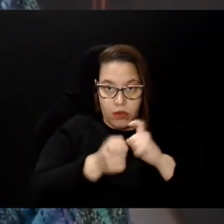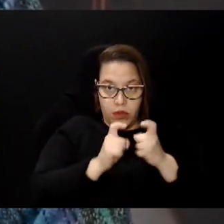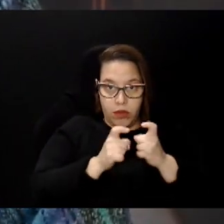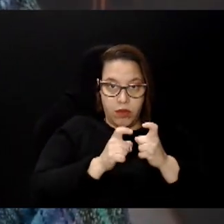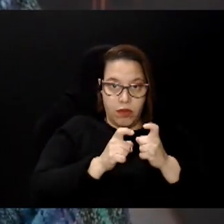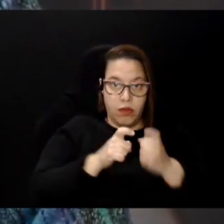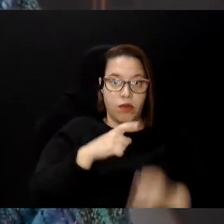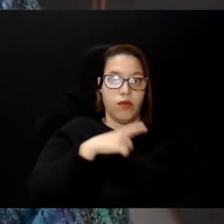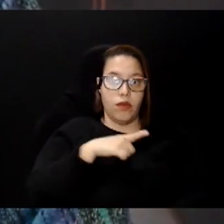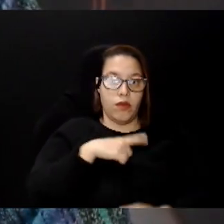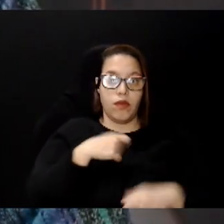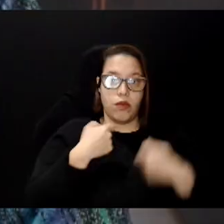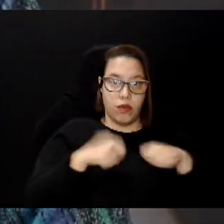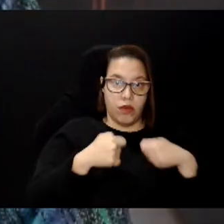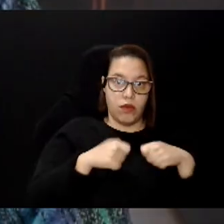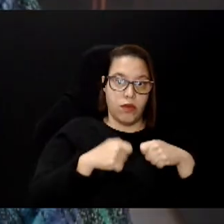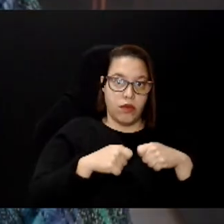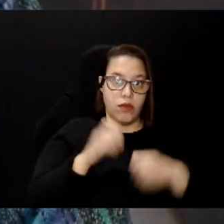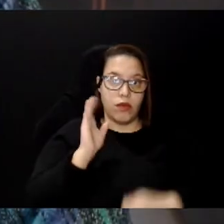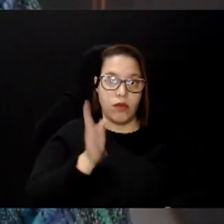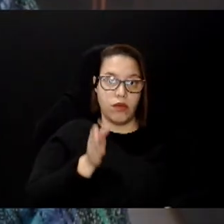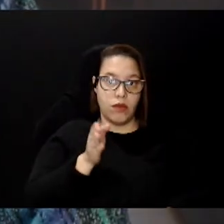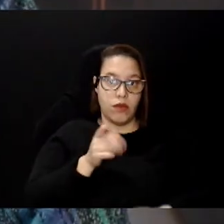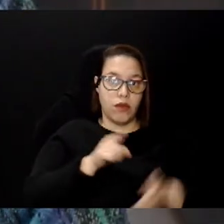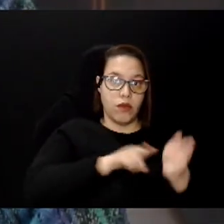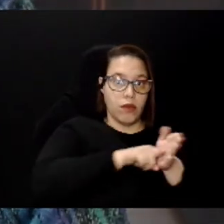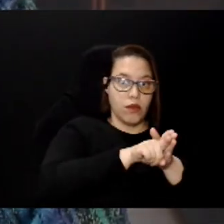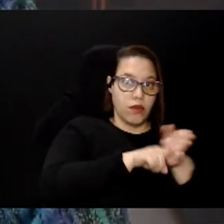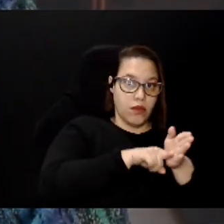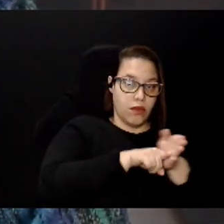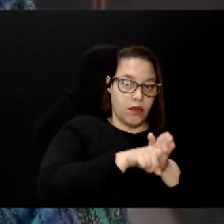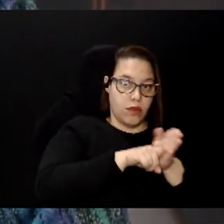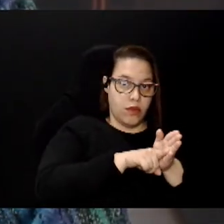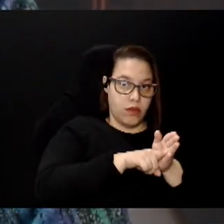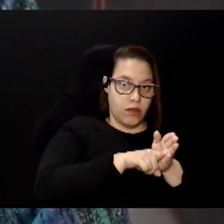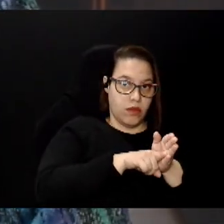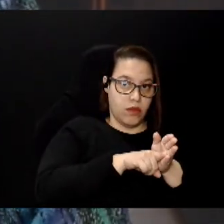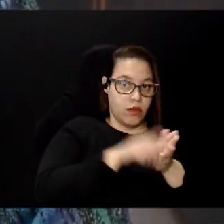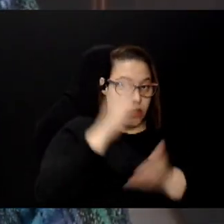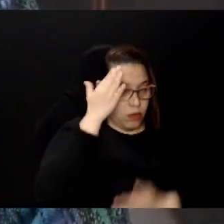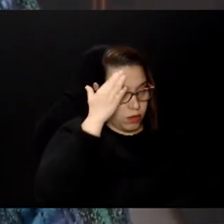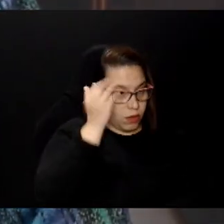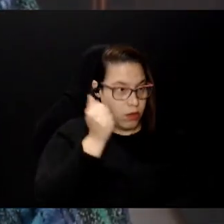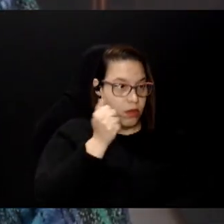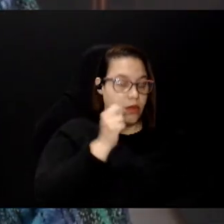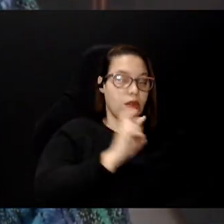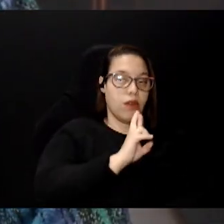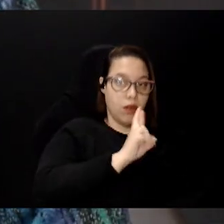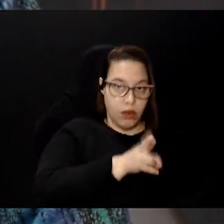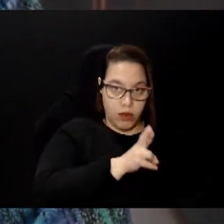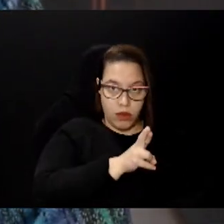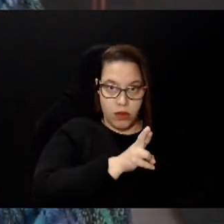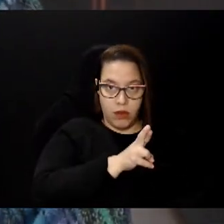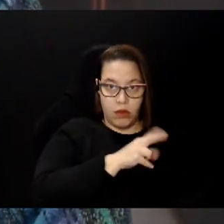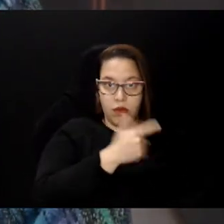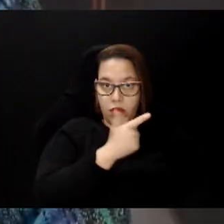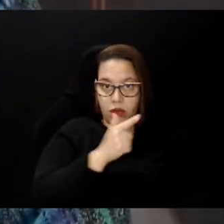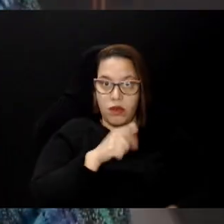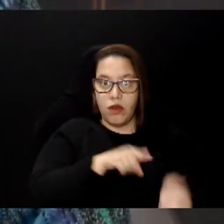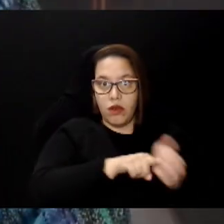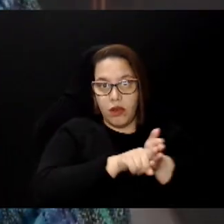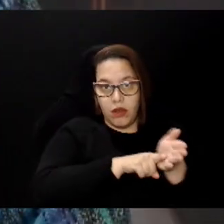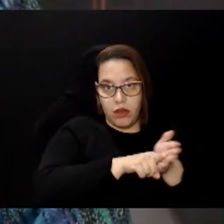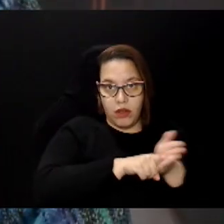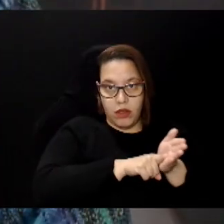necessidade imediata de pesquisar, e sabendo que você sabe responder sem pesquisar, tem alguma coisa